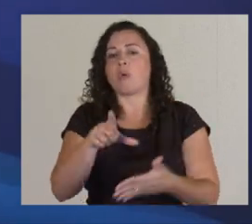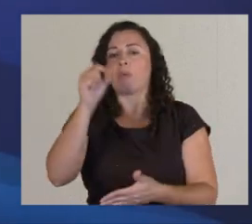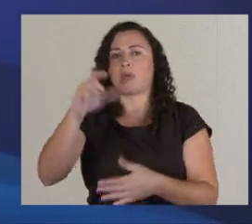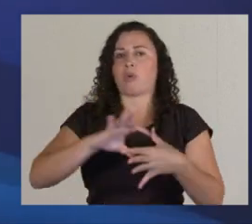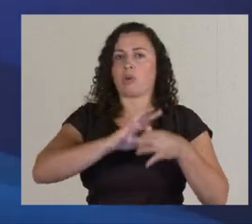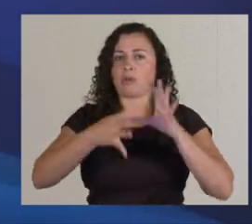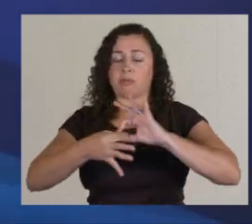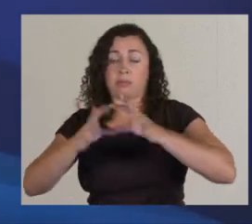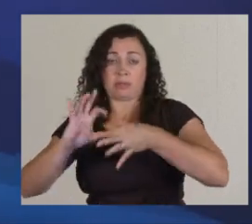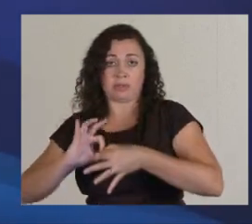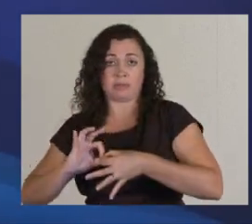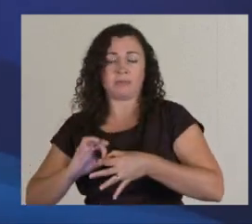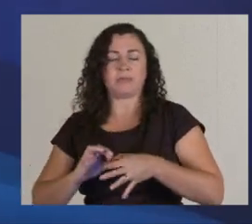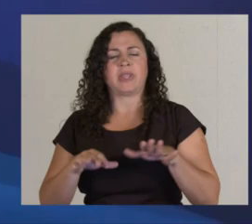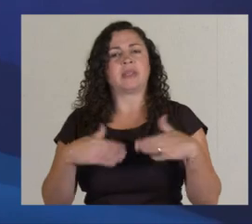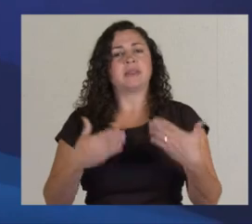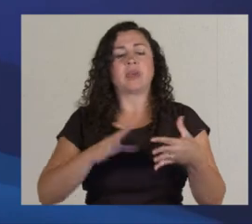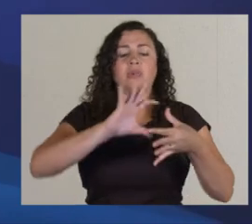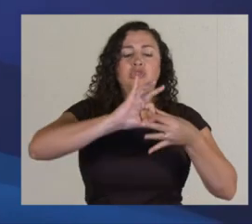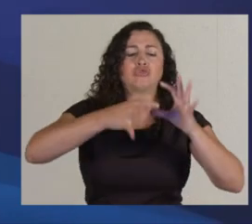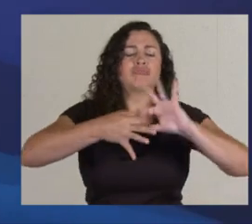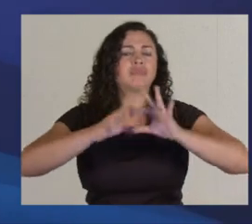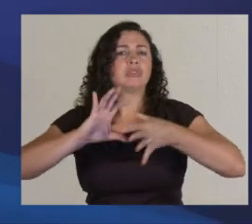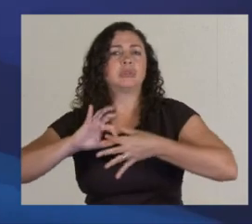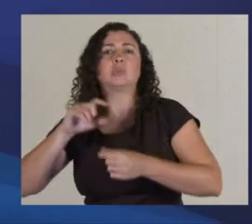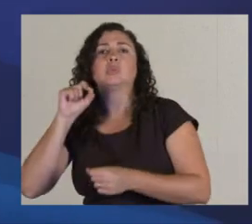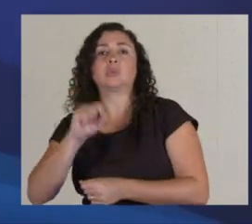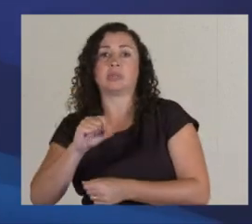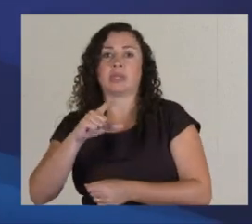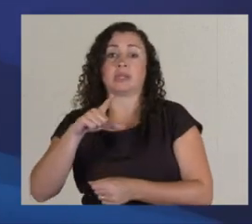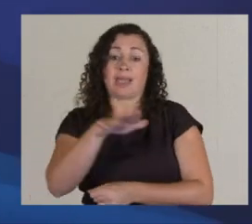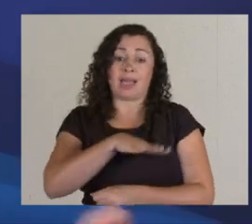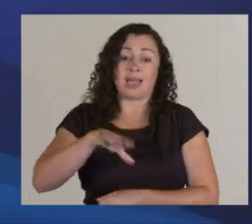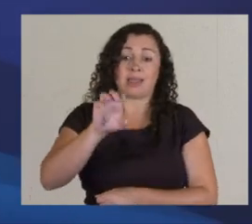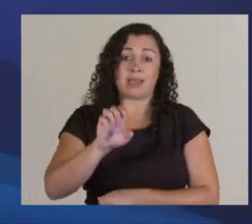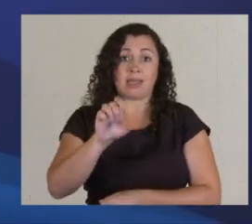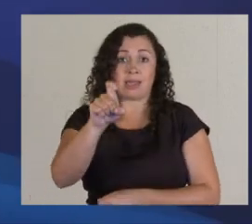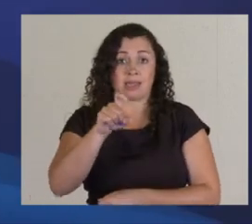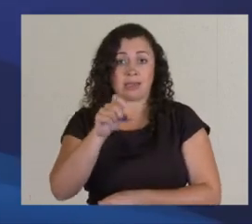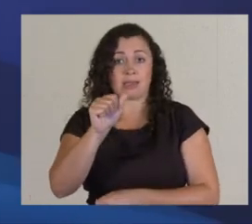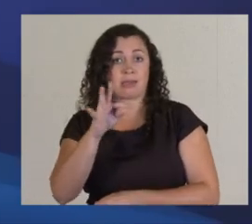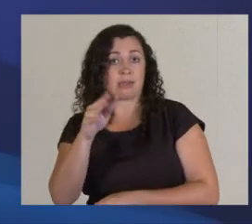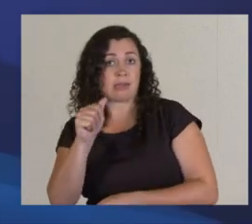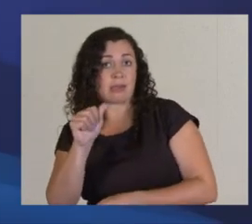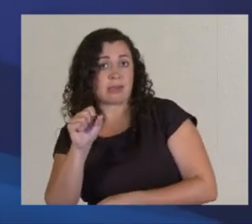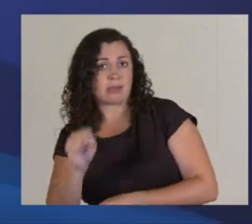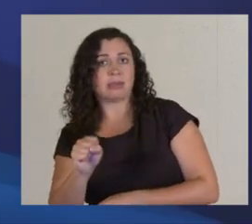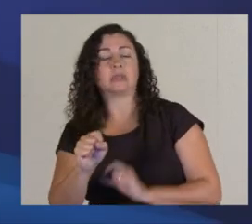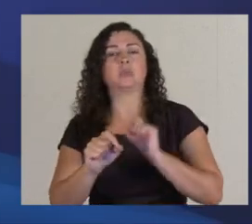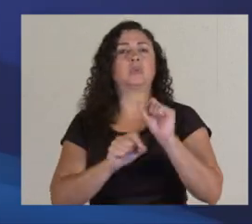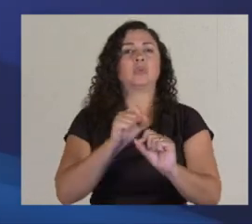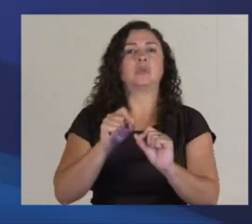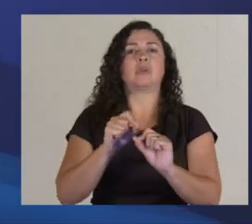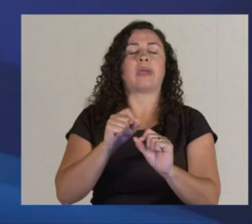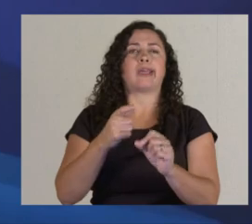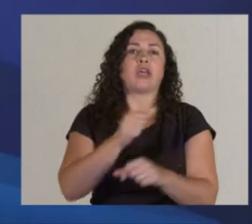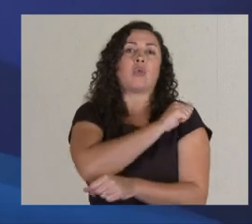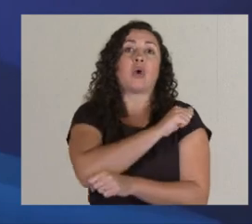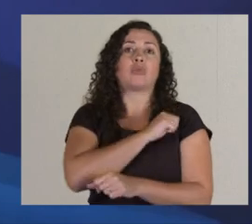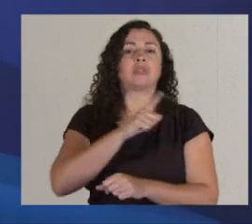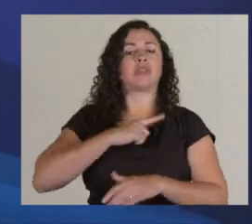são essas Olimpíadas. Então, as Olimpíadas, elas apresentam, para a área de exatas, principalmente, um estudante de